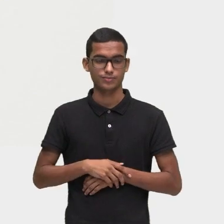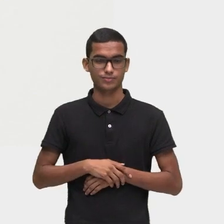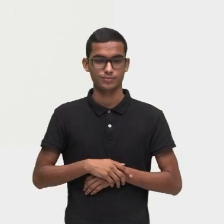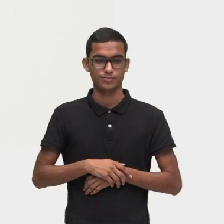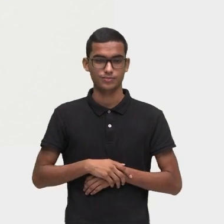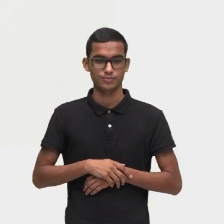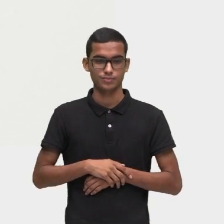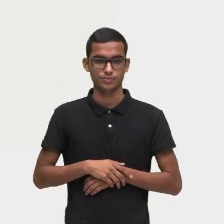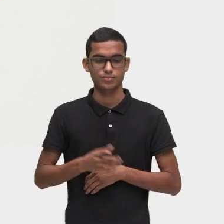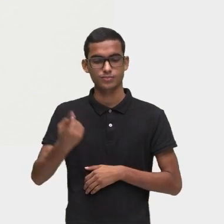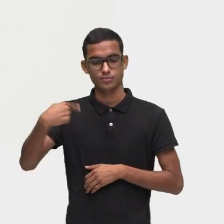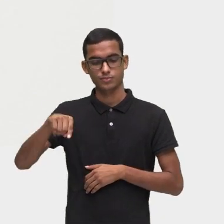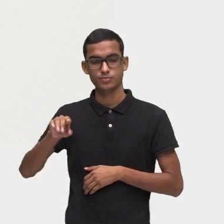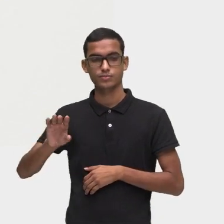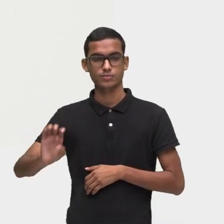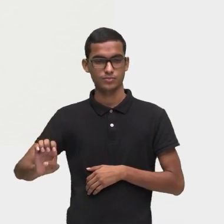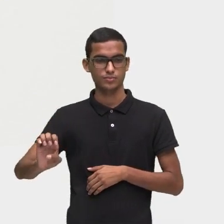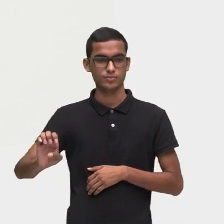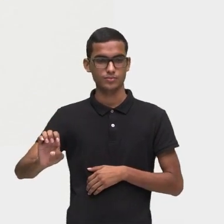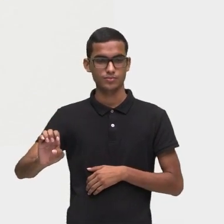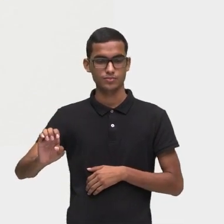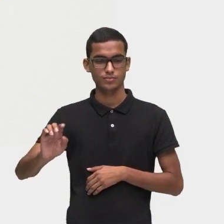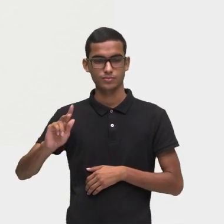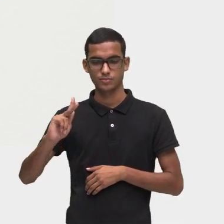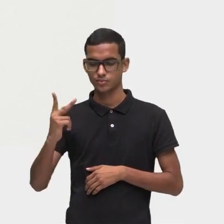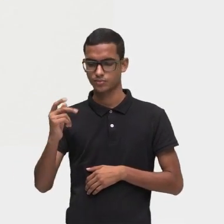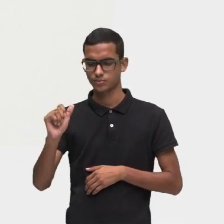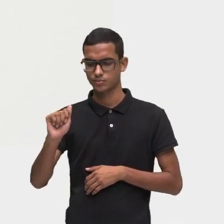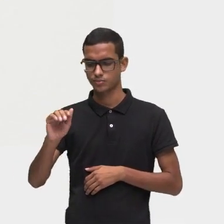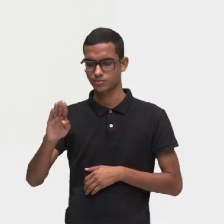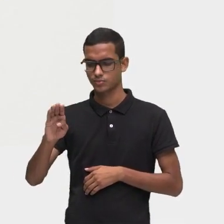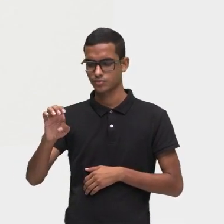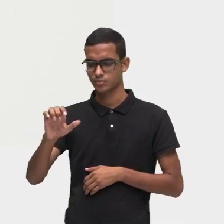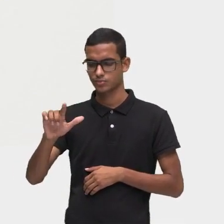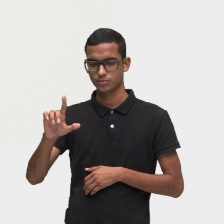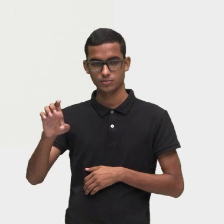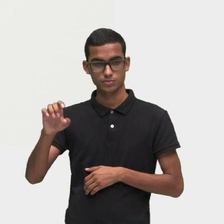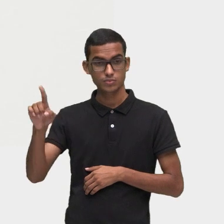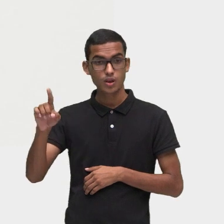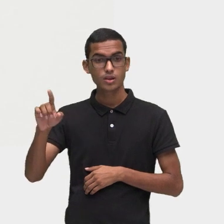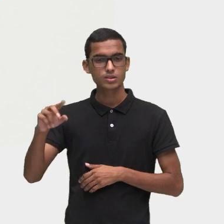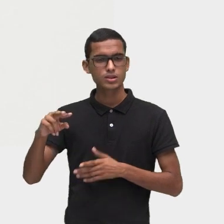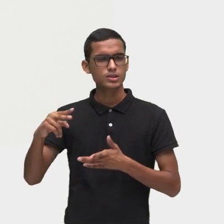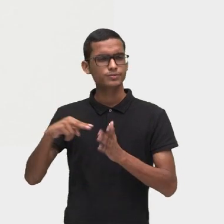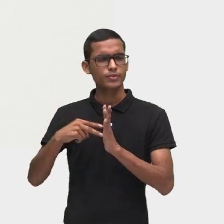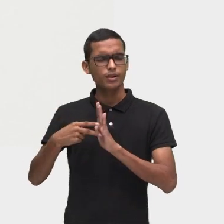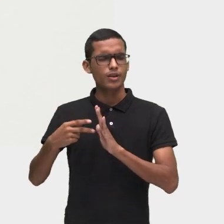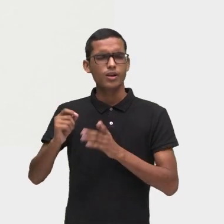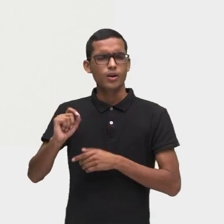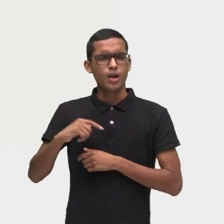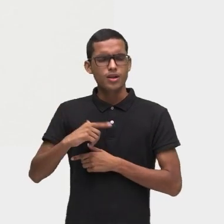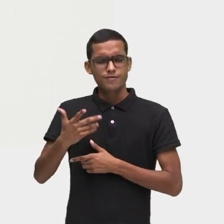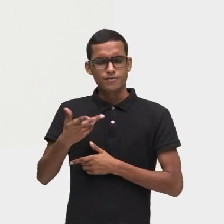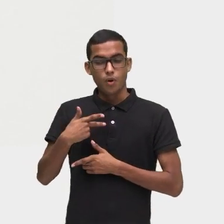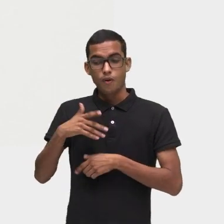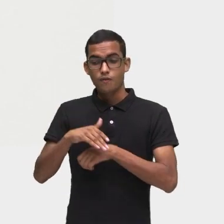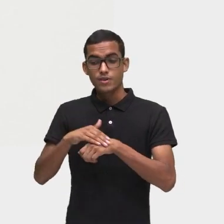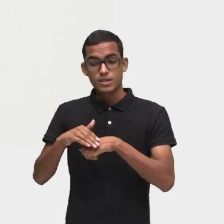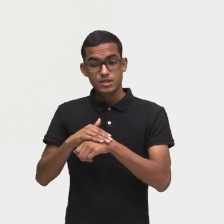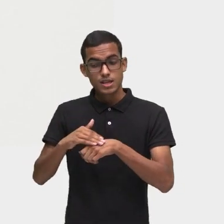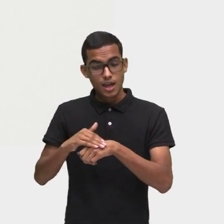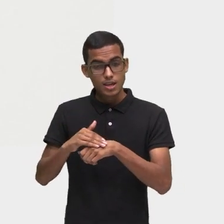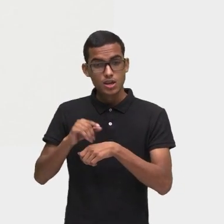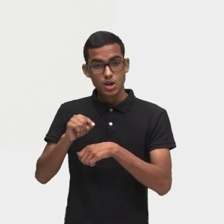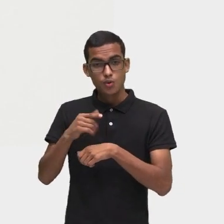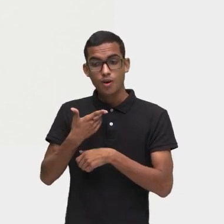então, seria a nossa resposta, a nossa letra E. Hablé com minha abuela anteayer. Falei com a minha avó ontem. Observem que eu